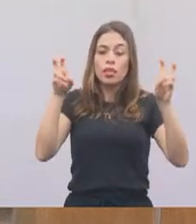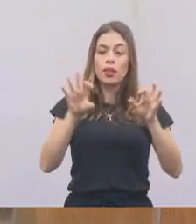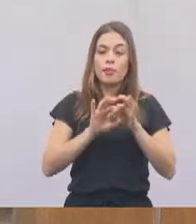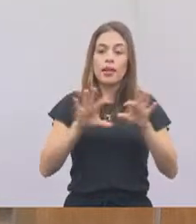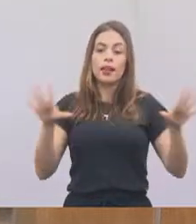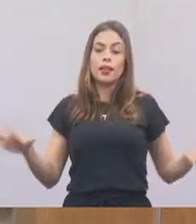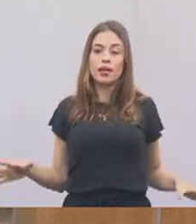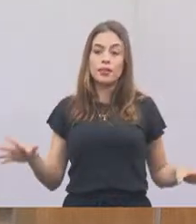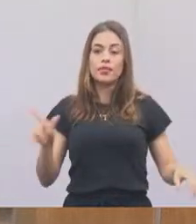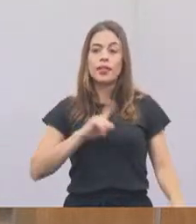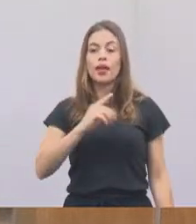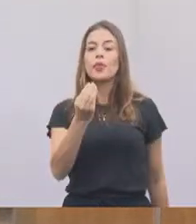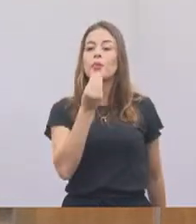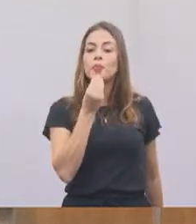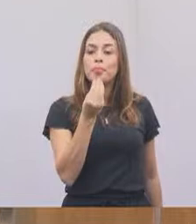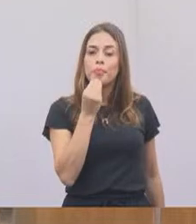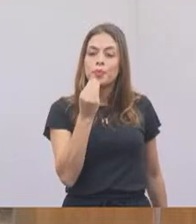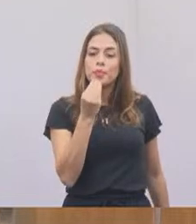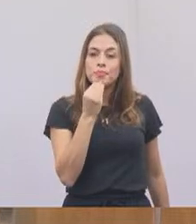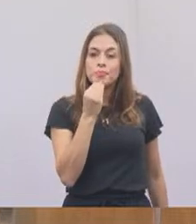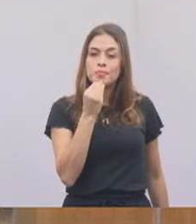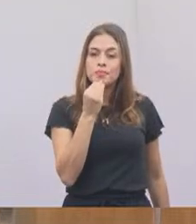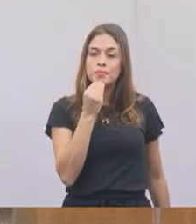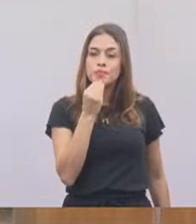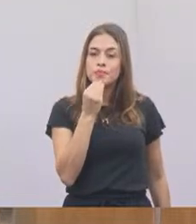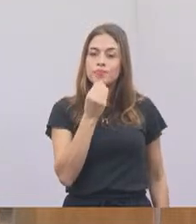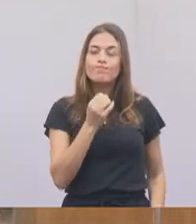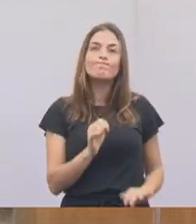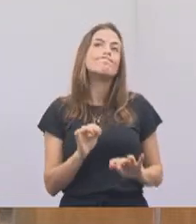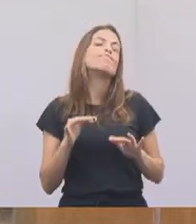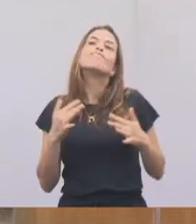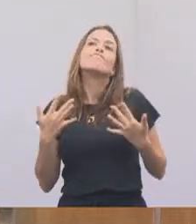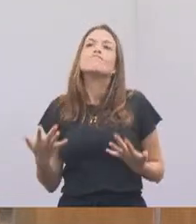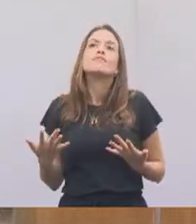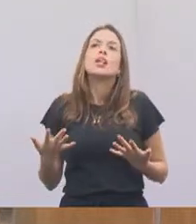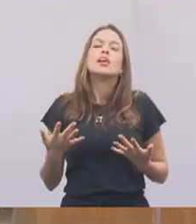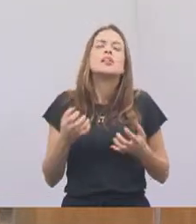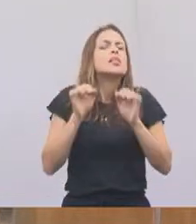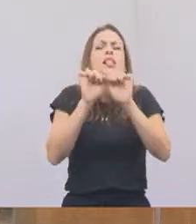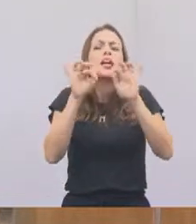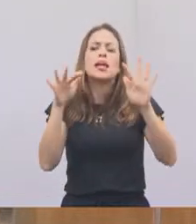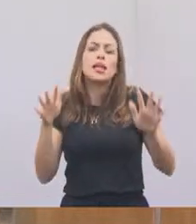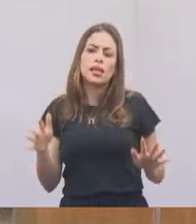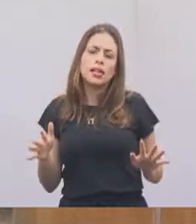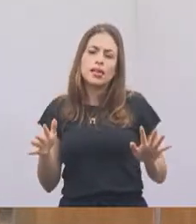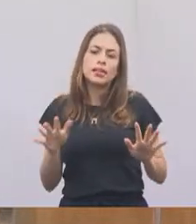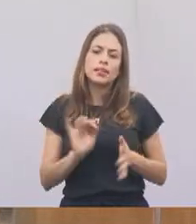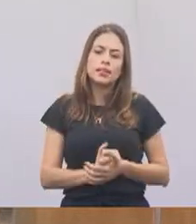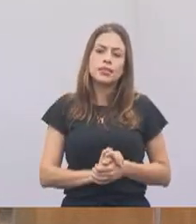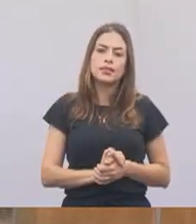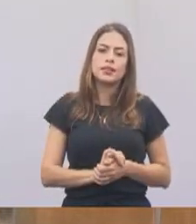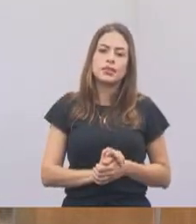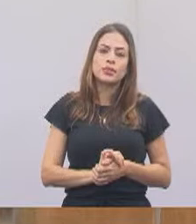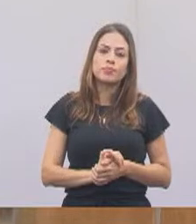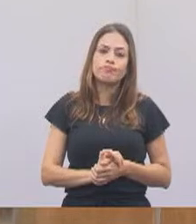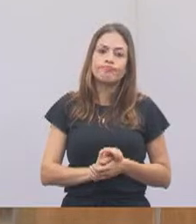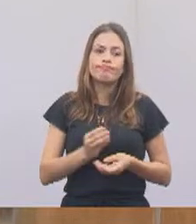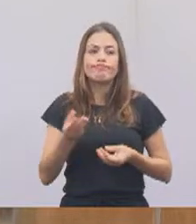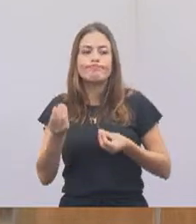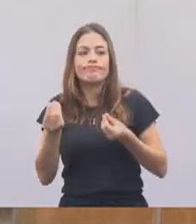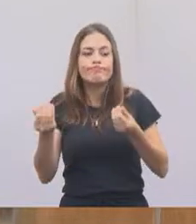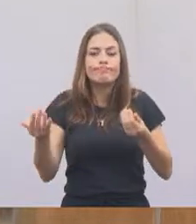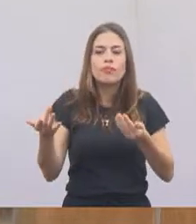tem a oportunidade de uma forma mais clara e até com mais requinte,